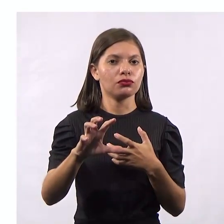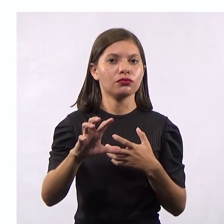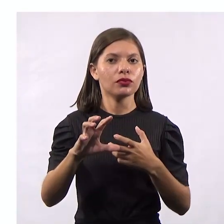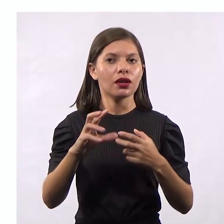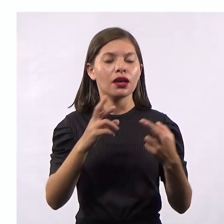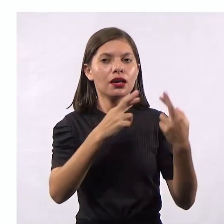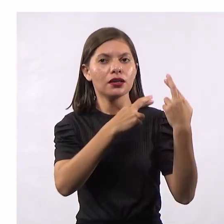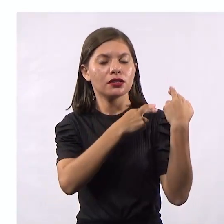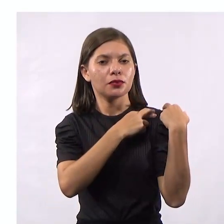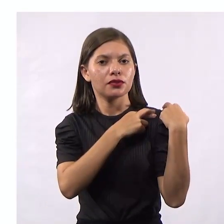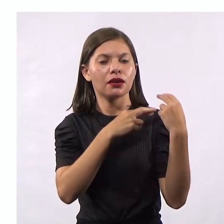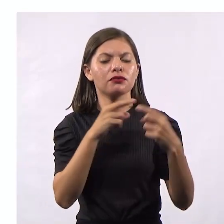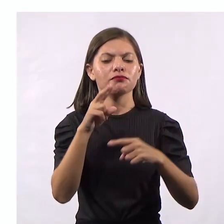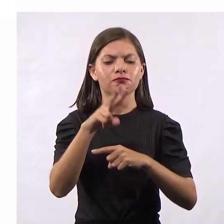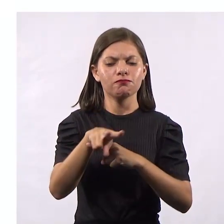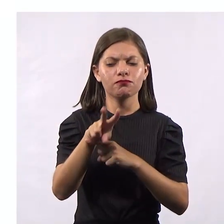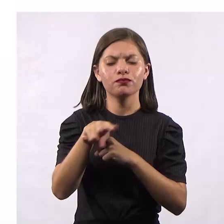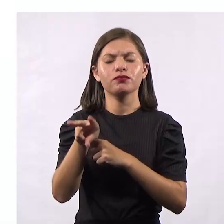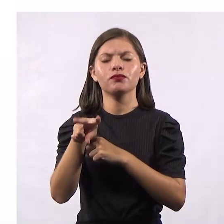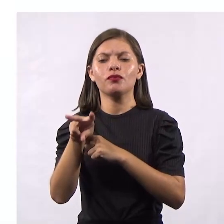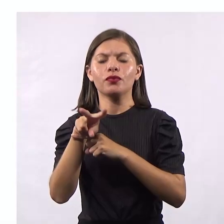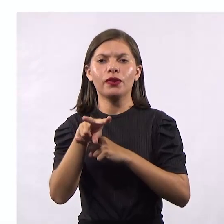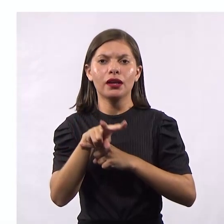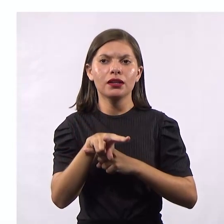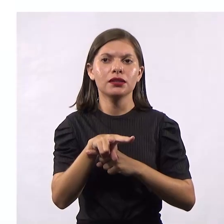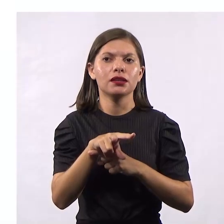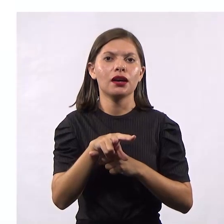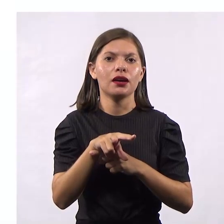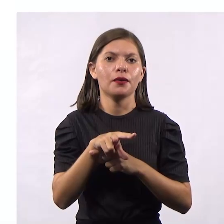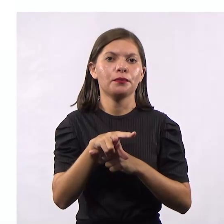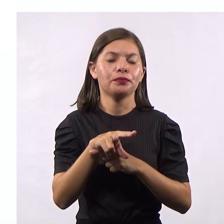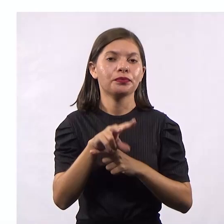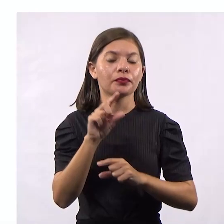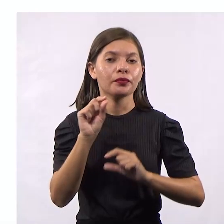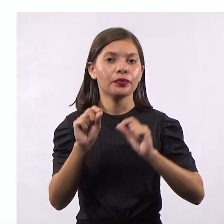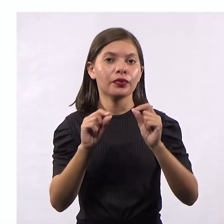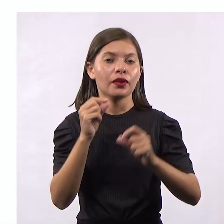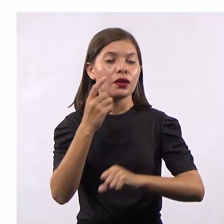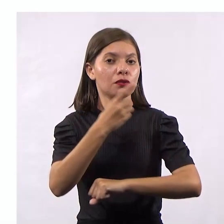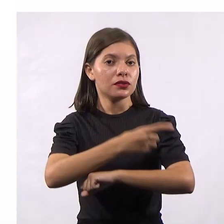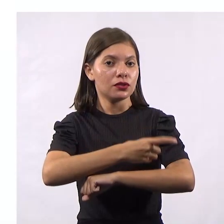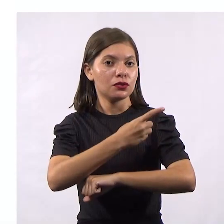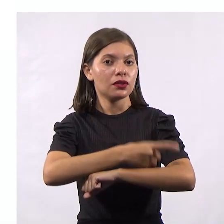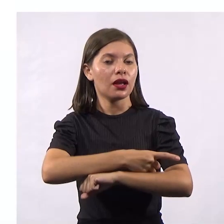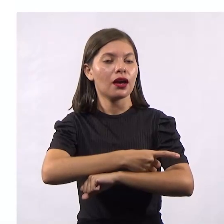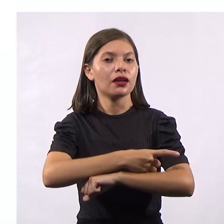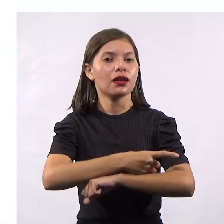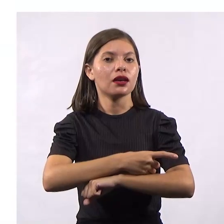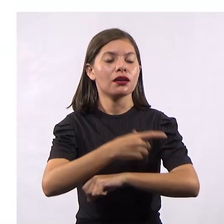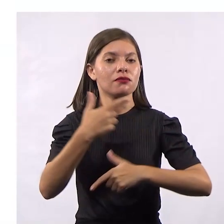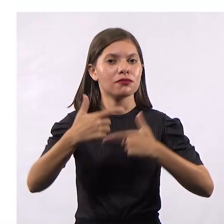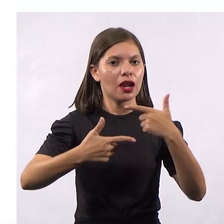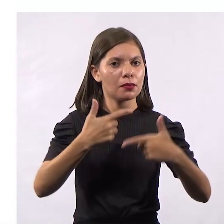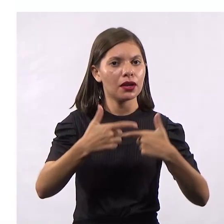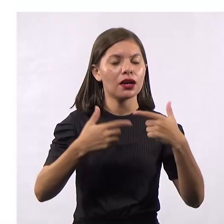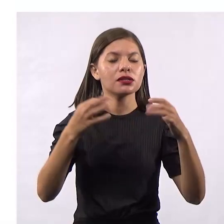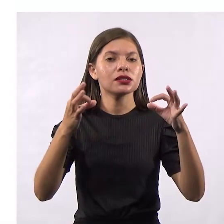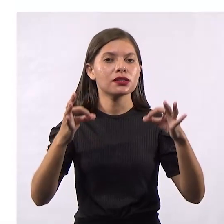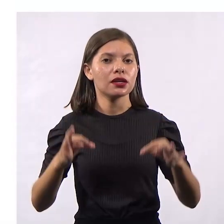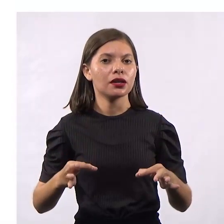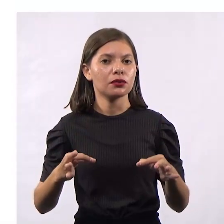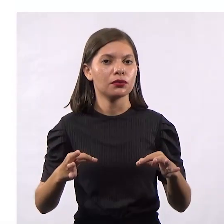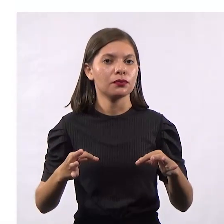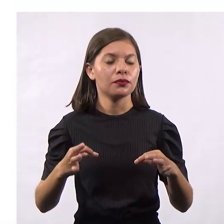público vai ficar responsável por fiscalizar a concessionária e a concessionária tem que prestar lá o serviço